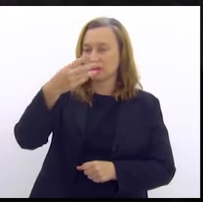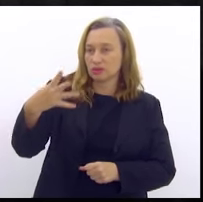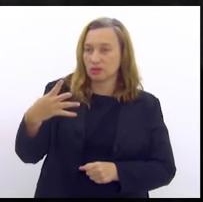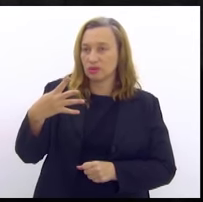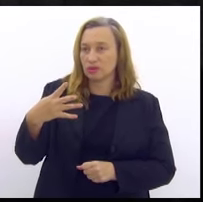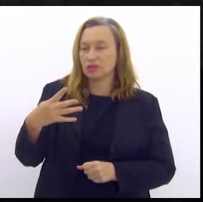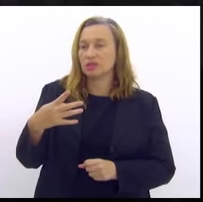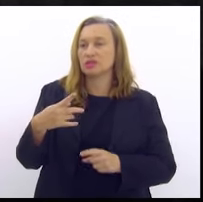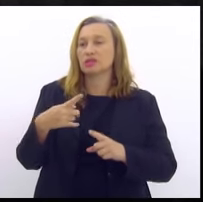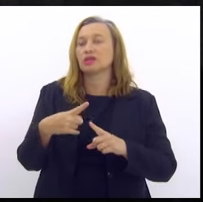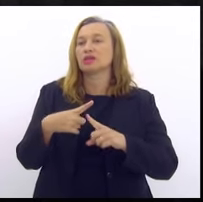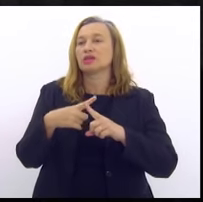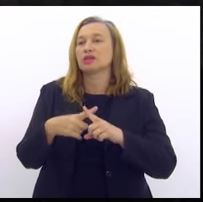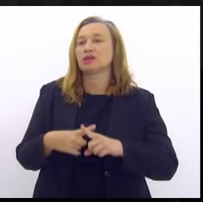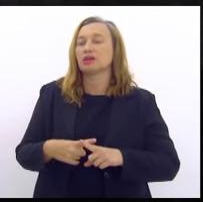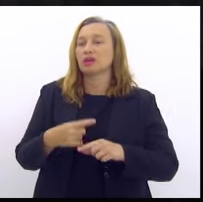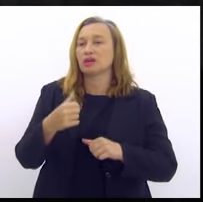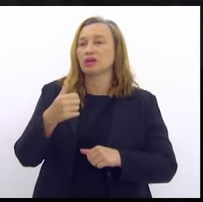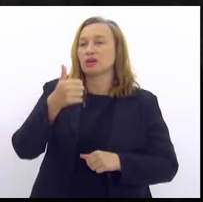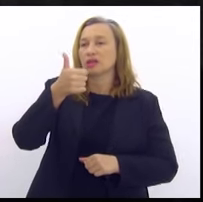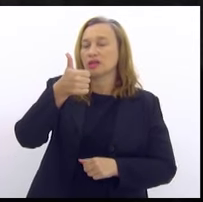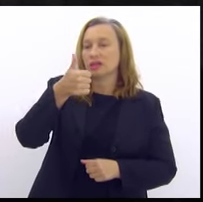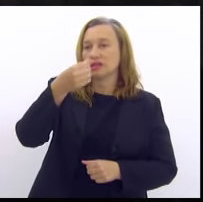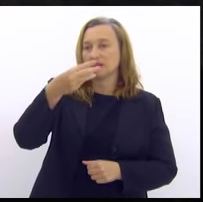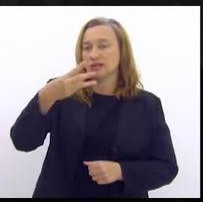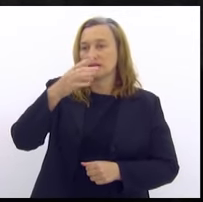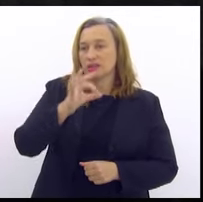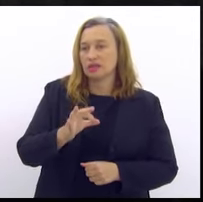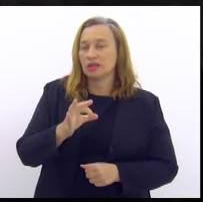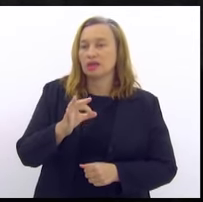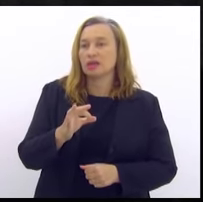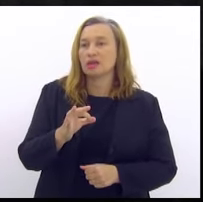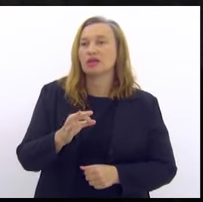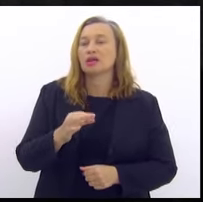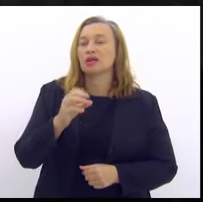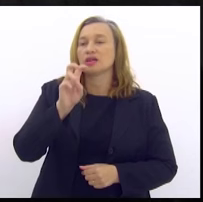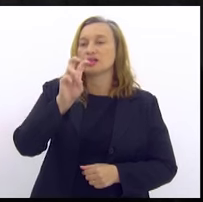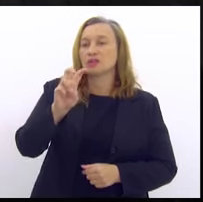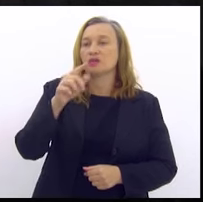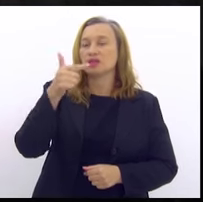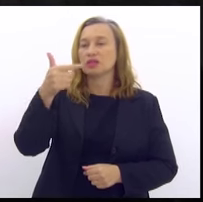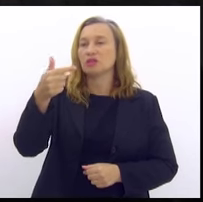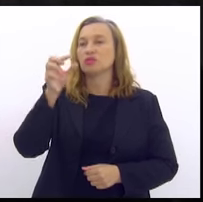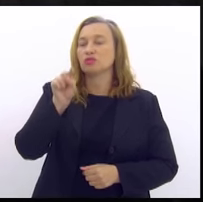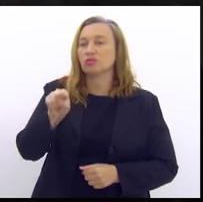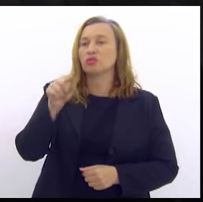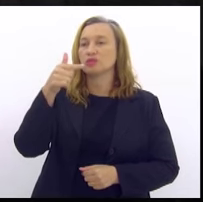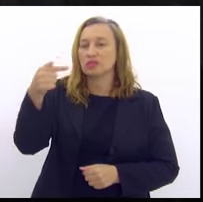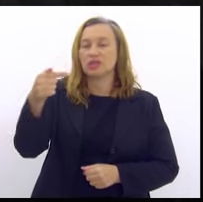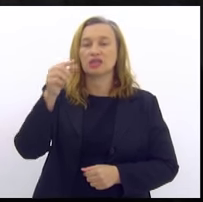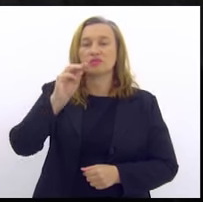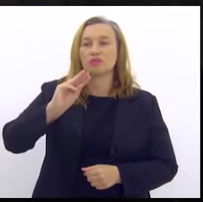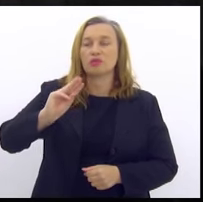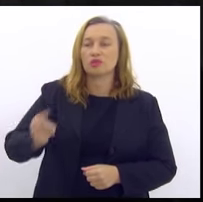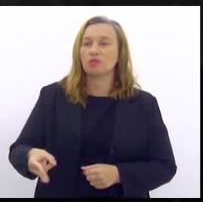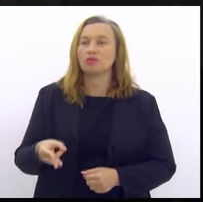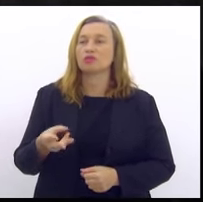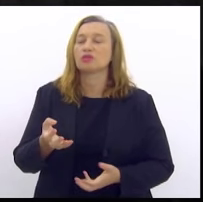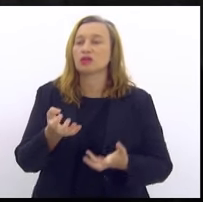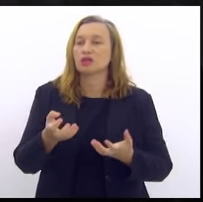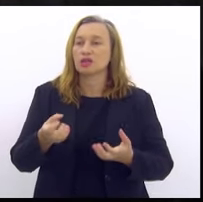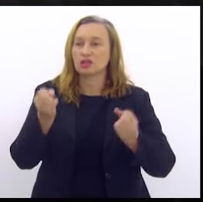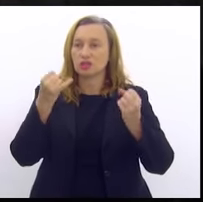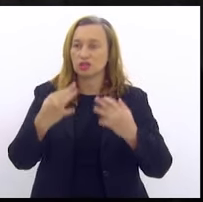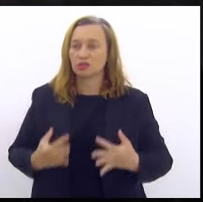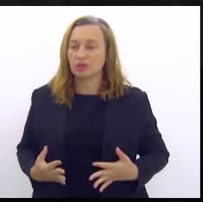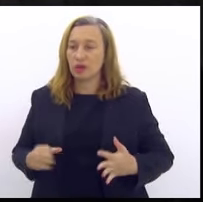sistema, contrapartida, etc., etc., 52,7 milhões. Então, o que eu estou querendo dizer é